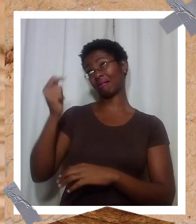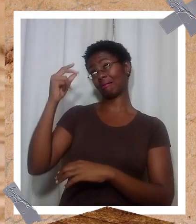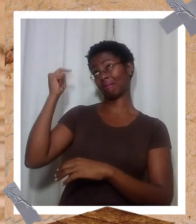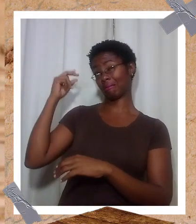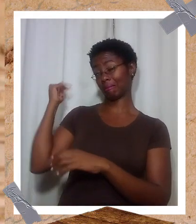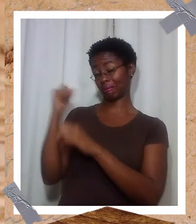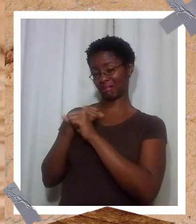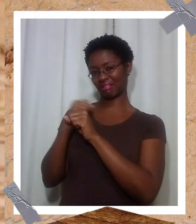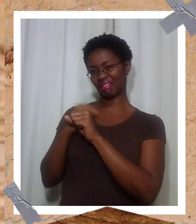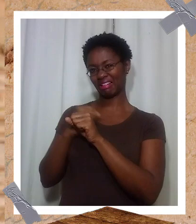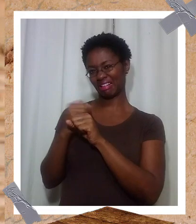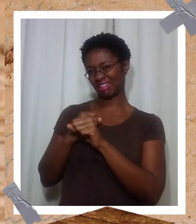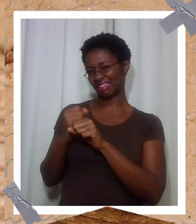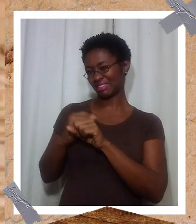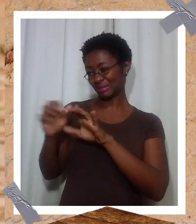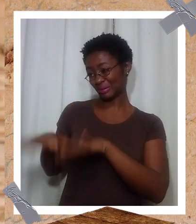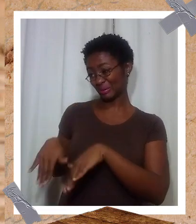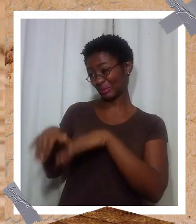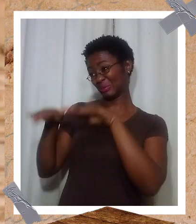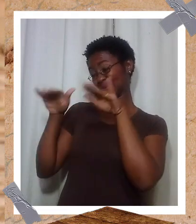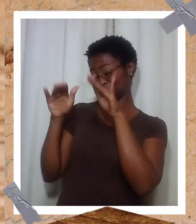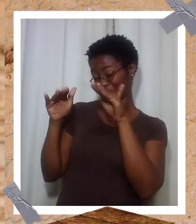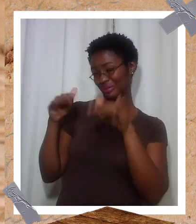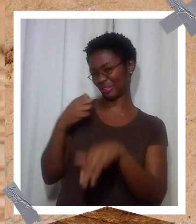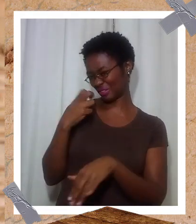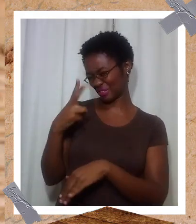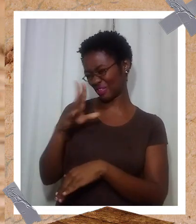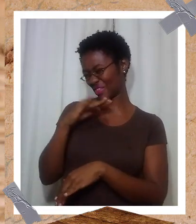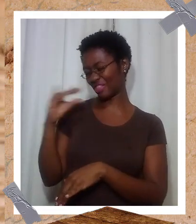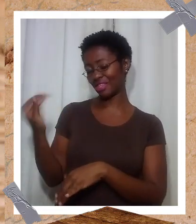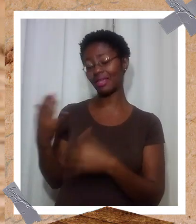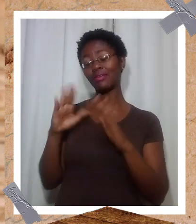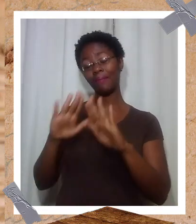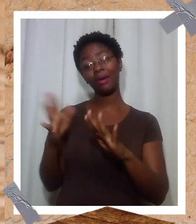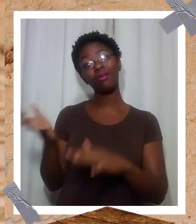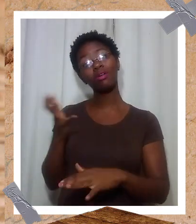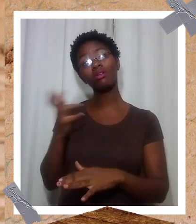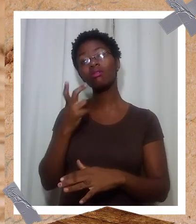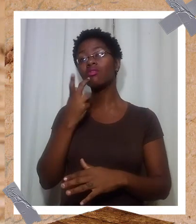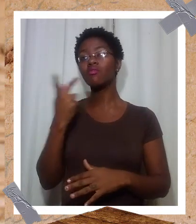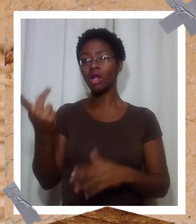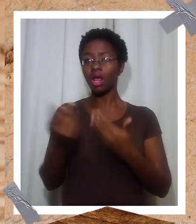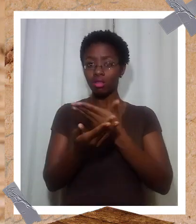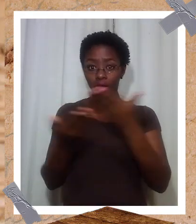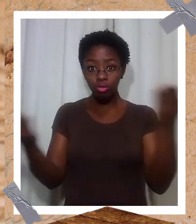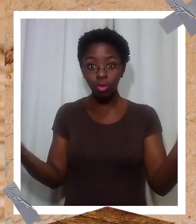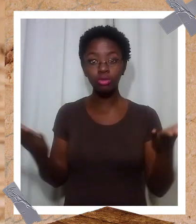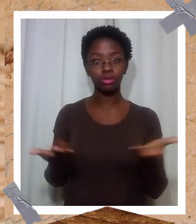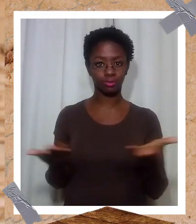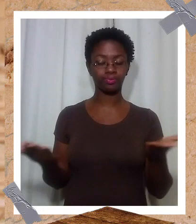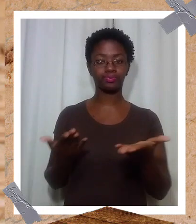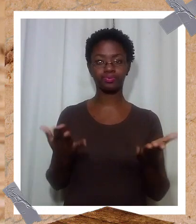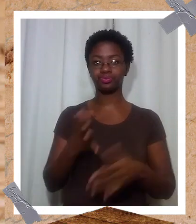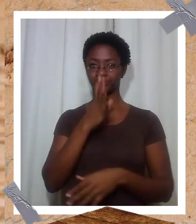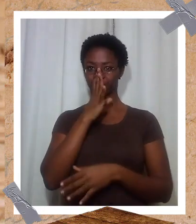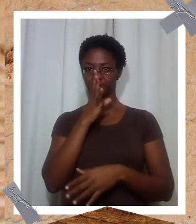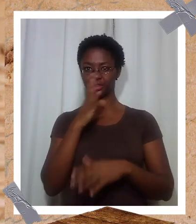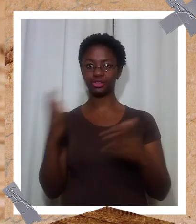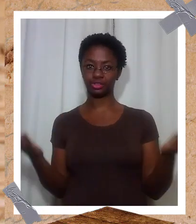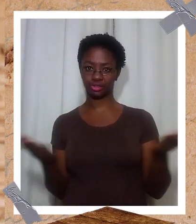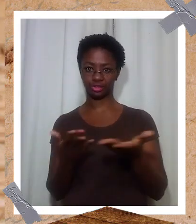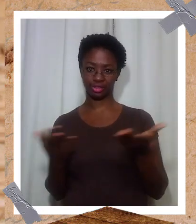anos, desde a sua adolescência, eu queria que você me falasse um pouco, falasse para todos, né, que estão te vendo,